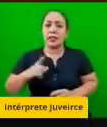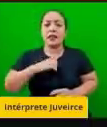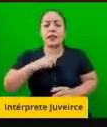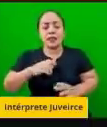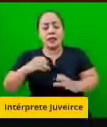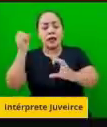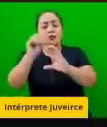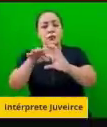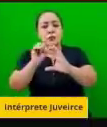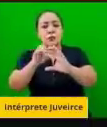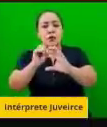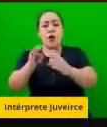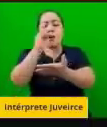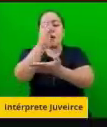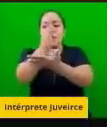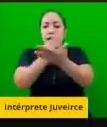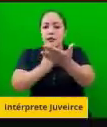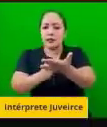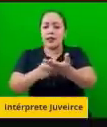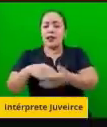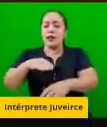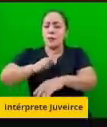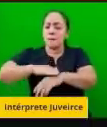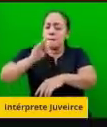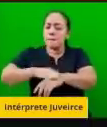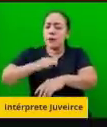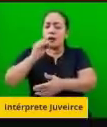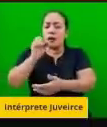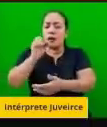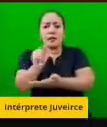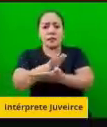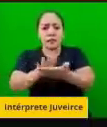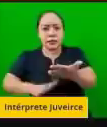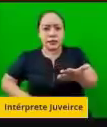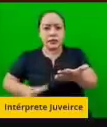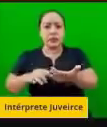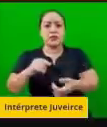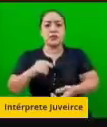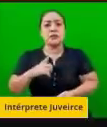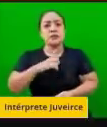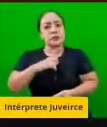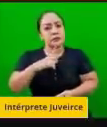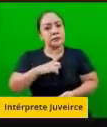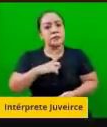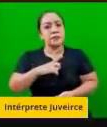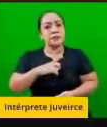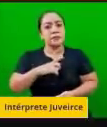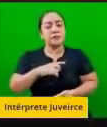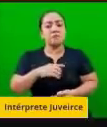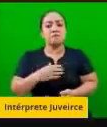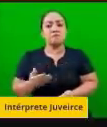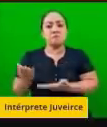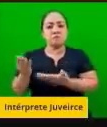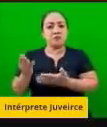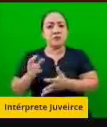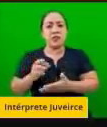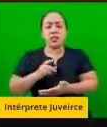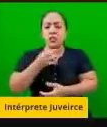atividades para explorar melhor esse documento histórico e sugestões de outras